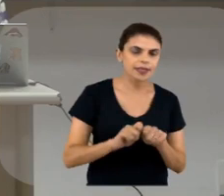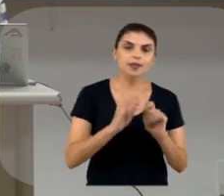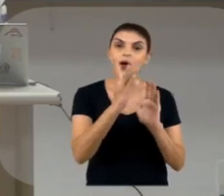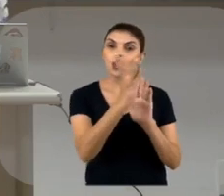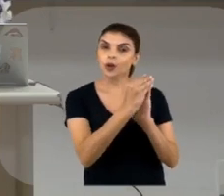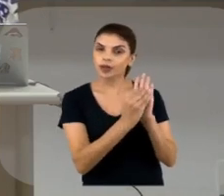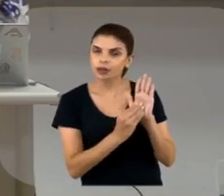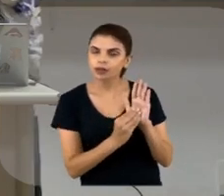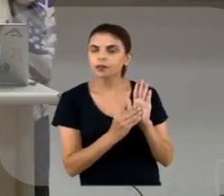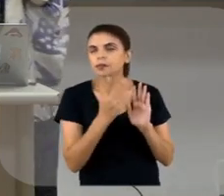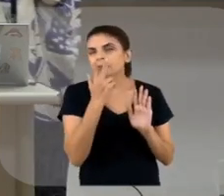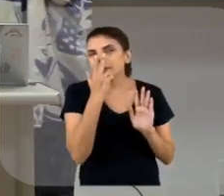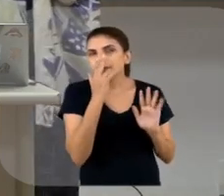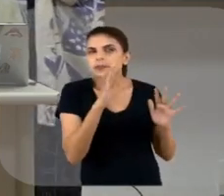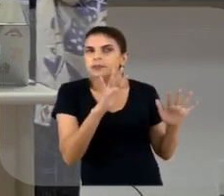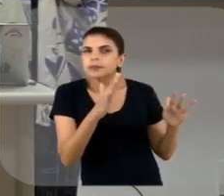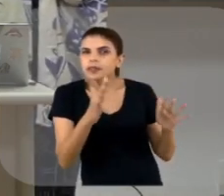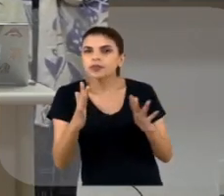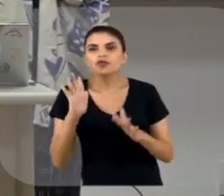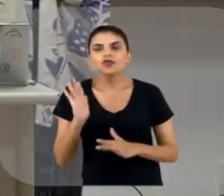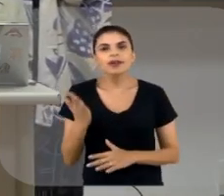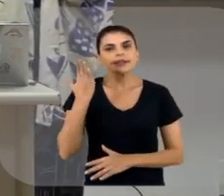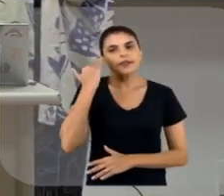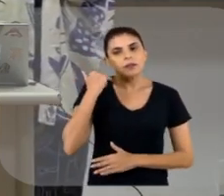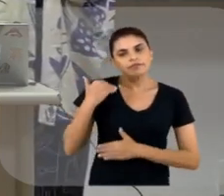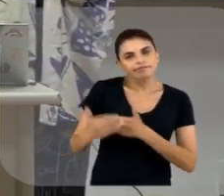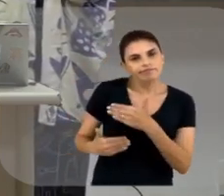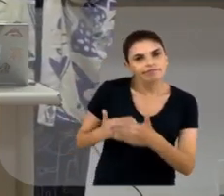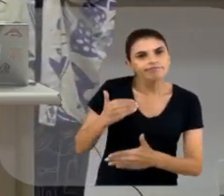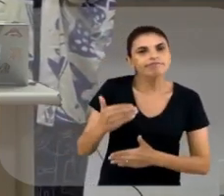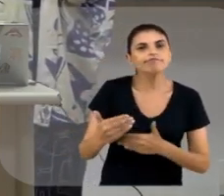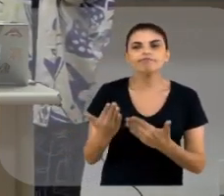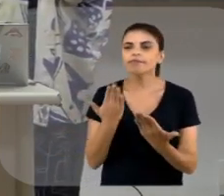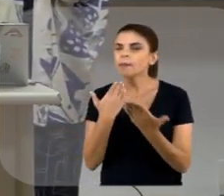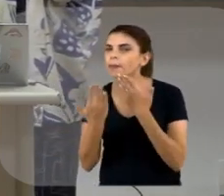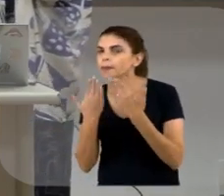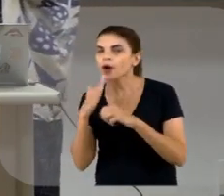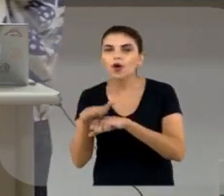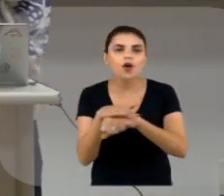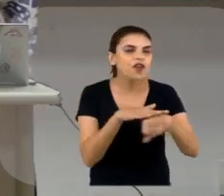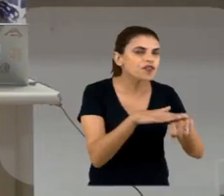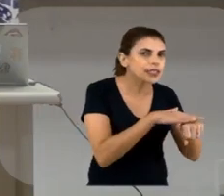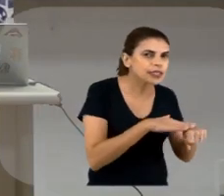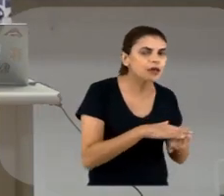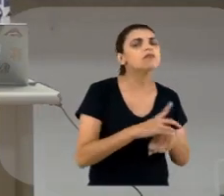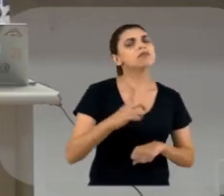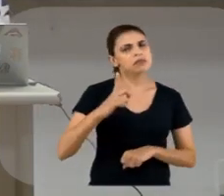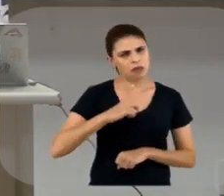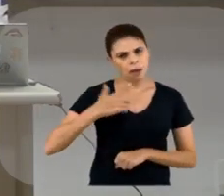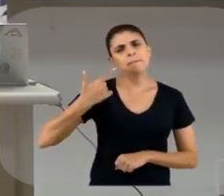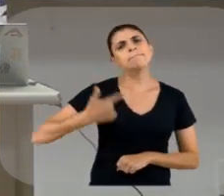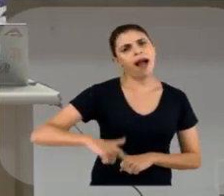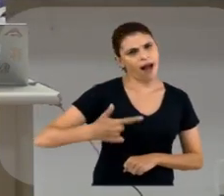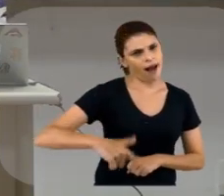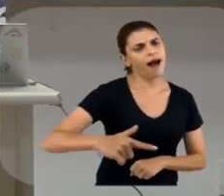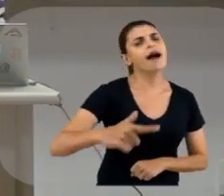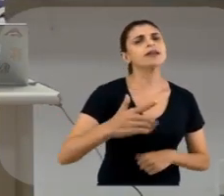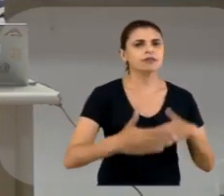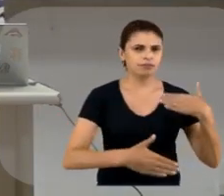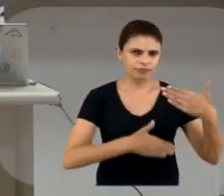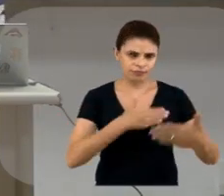é um pouquinho disso daqui que a gente está conversando hoje, mas bem mais direcionado,